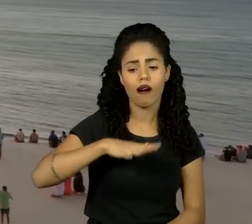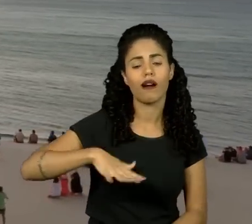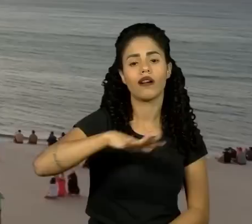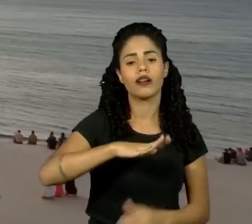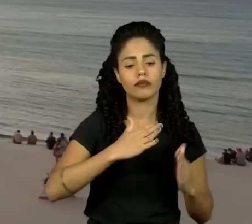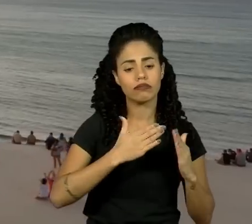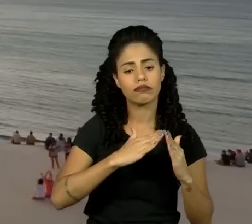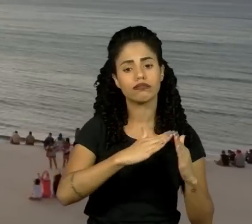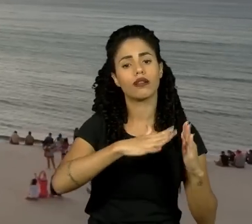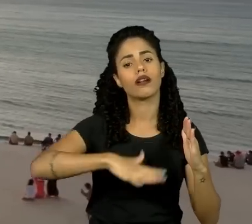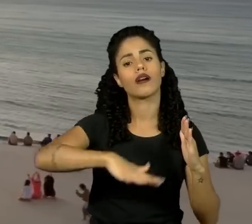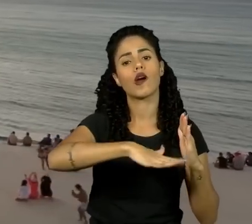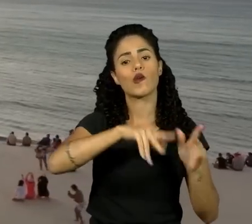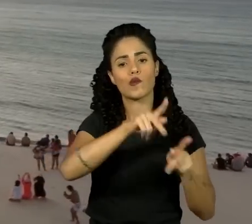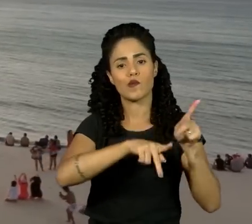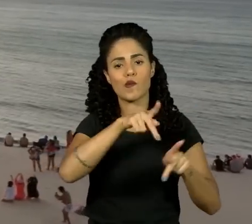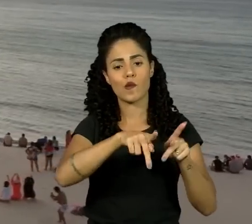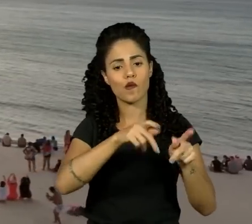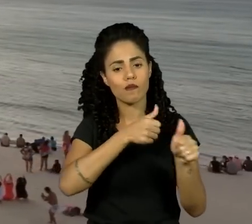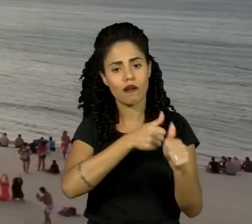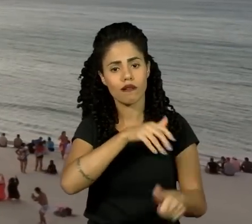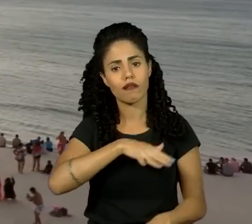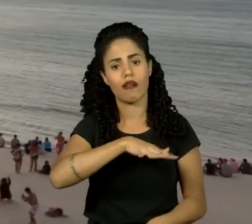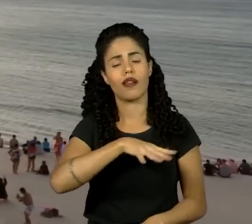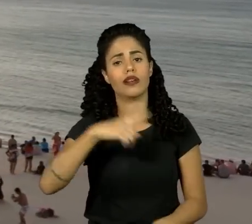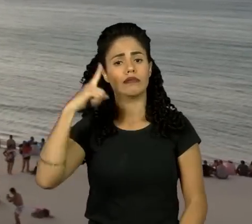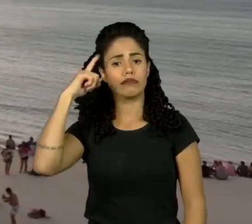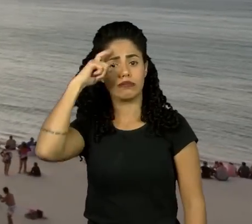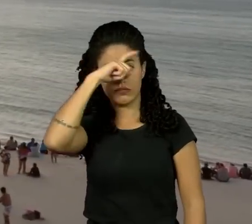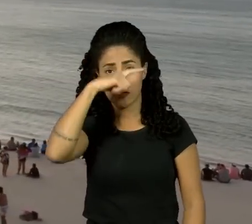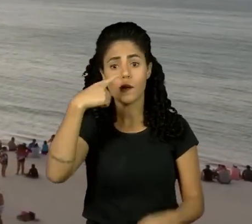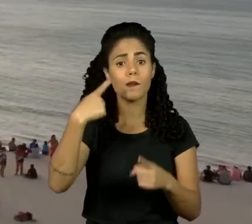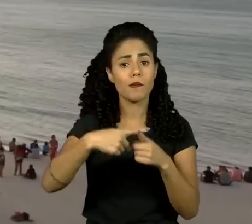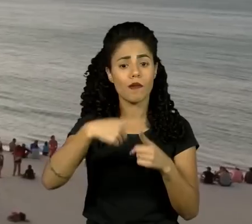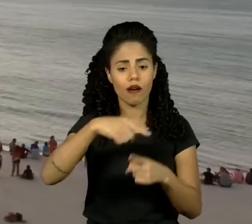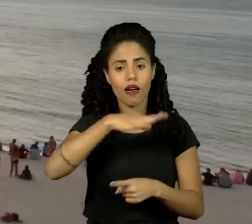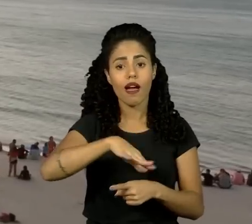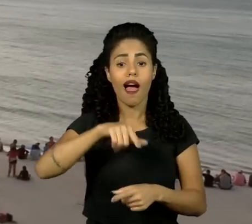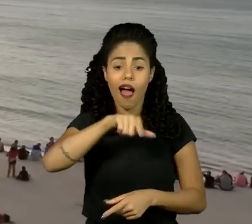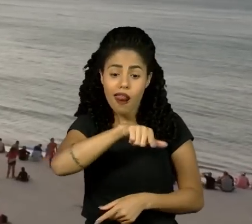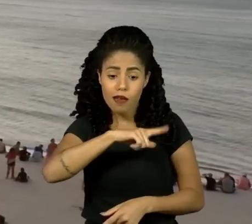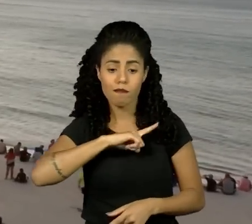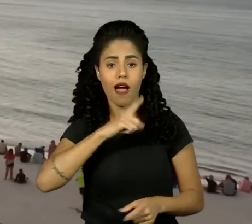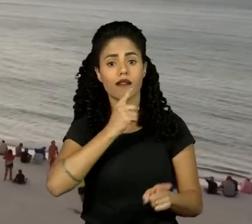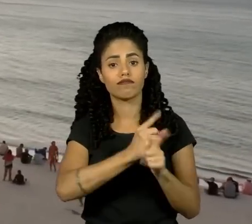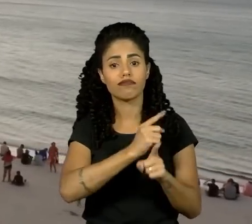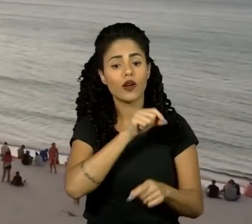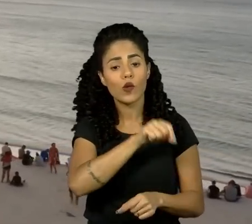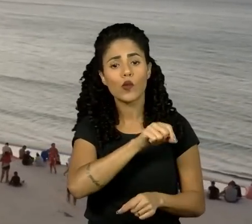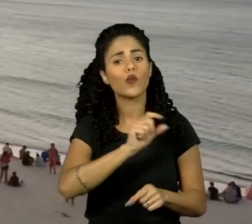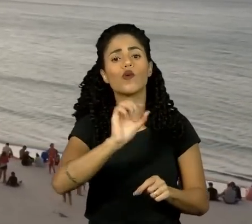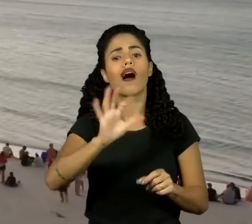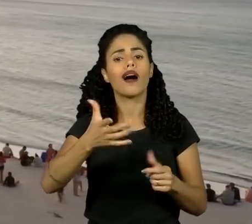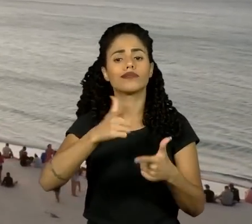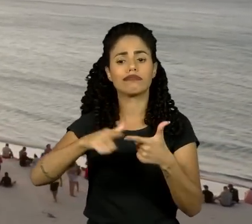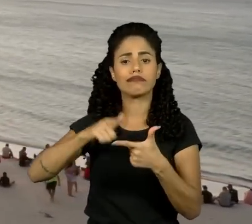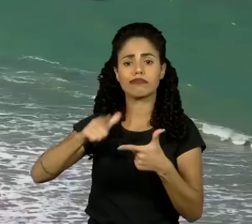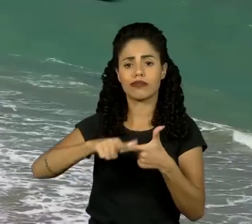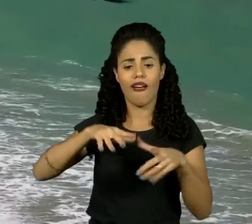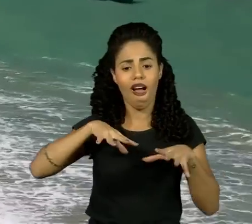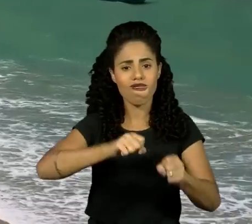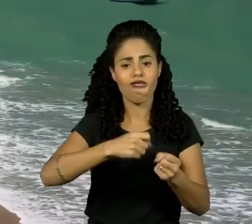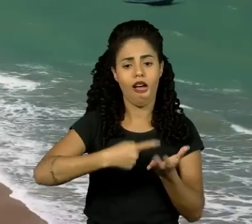para que a pressão de especulação imobiliária seja muito mais forte, porque na esfera dos municípios, a barganha política é muito mais